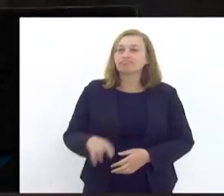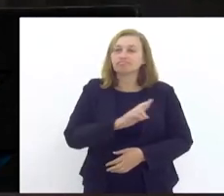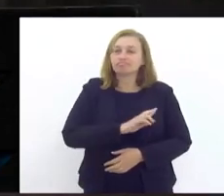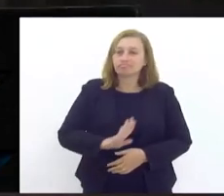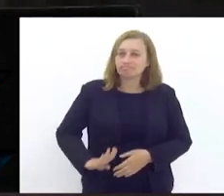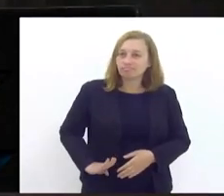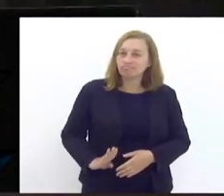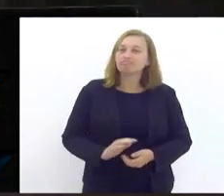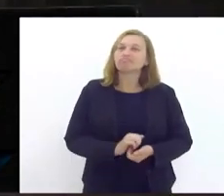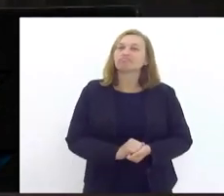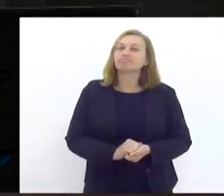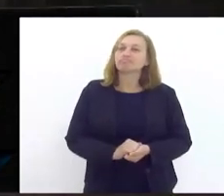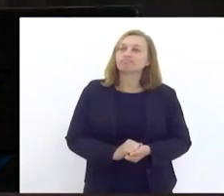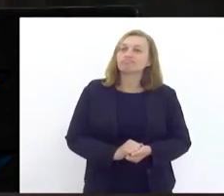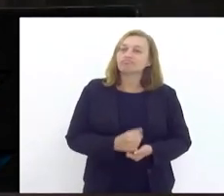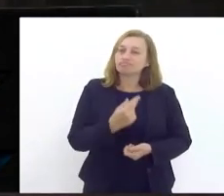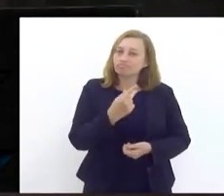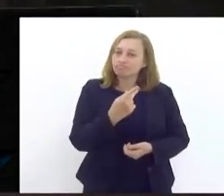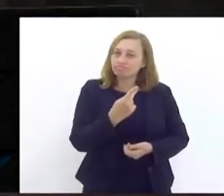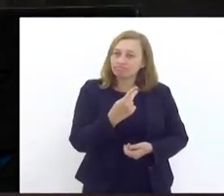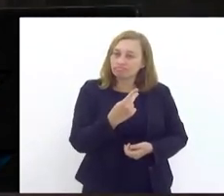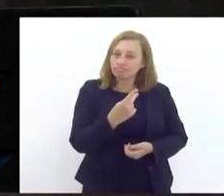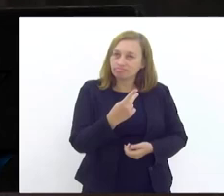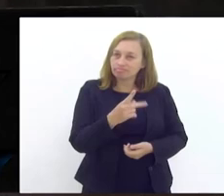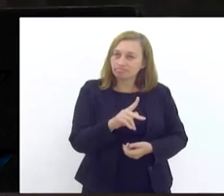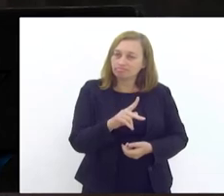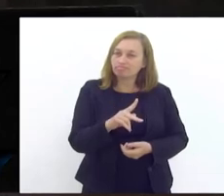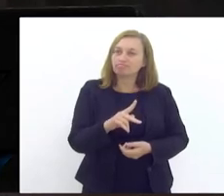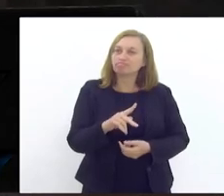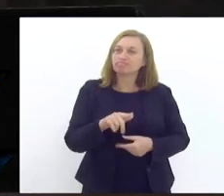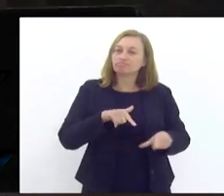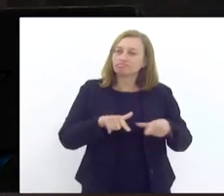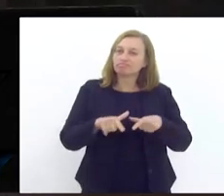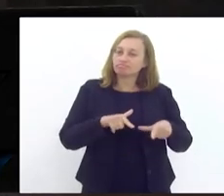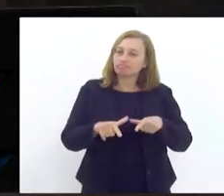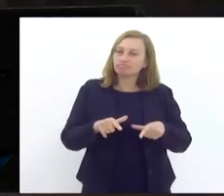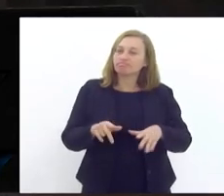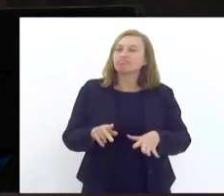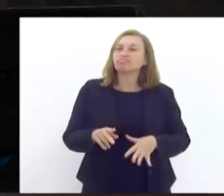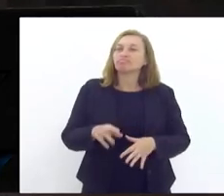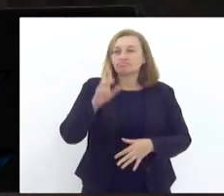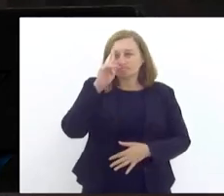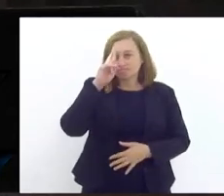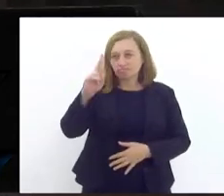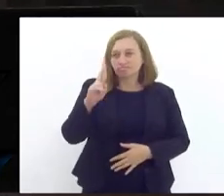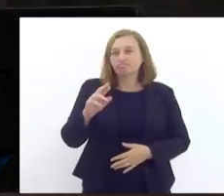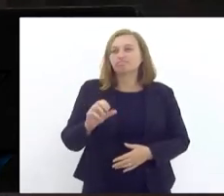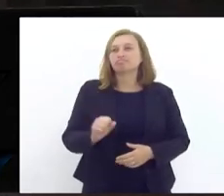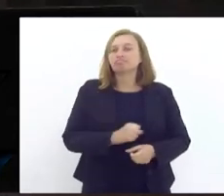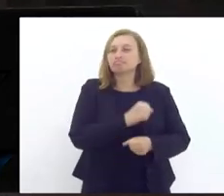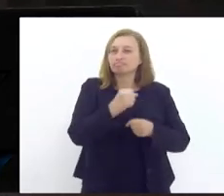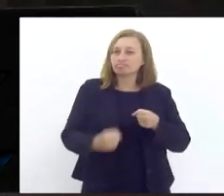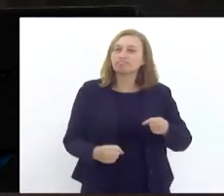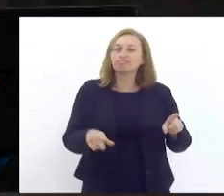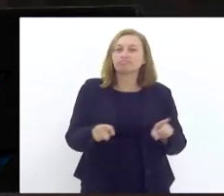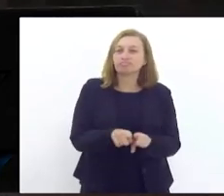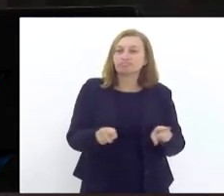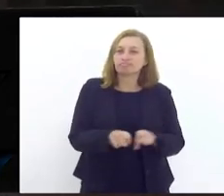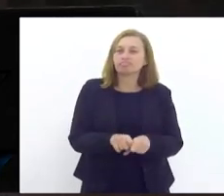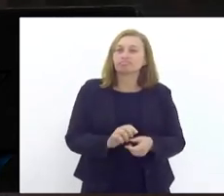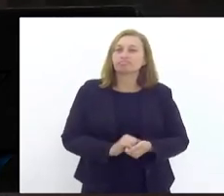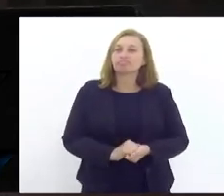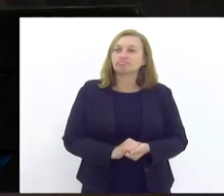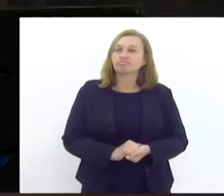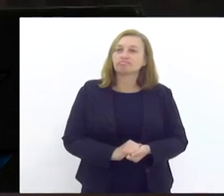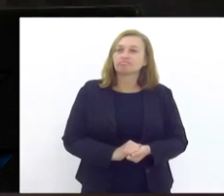a partir do seu tamanho da sua envergadura como o presidente do Parlamento como chefe de poder também ser ali